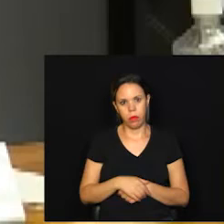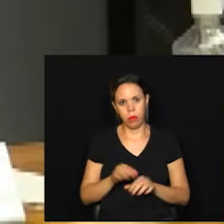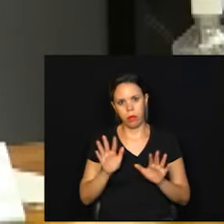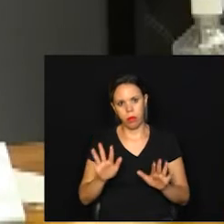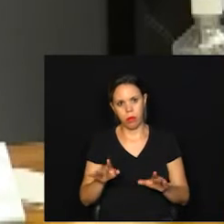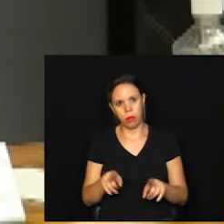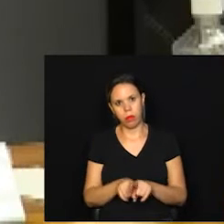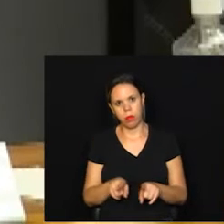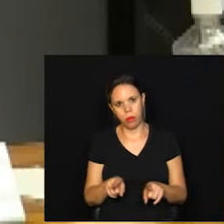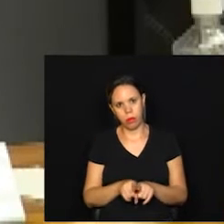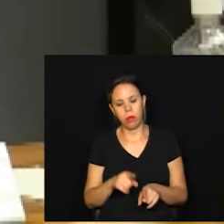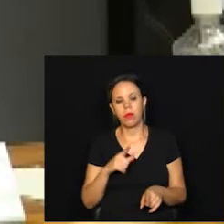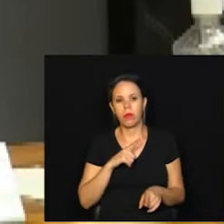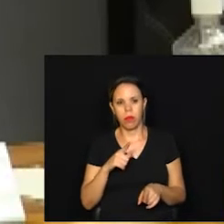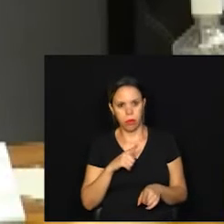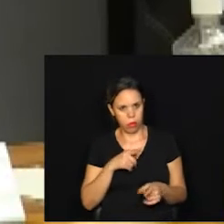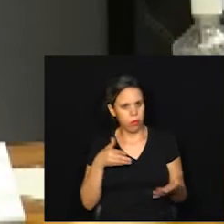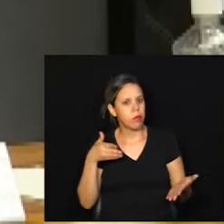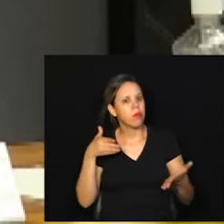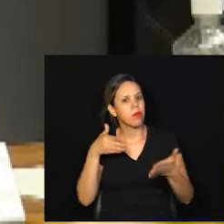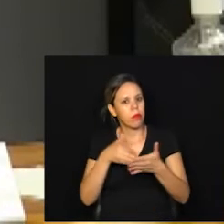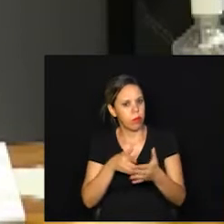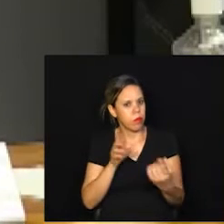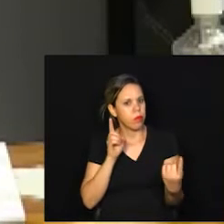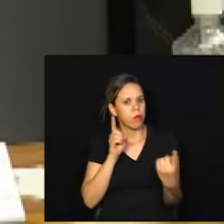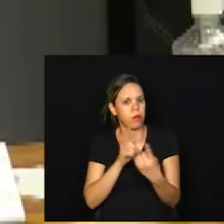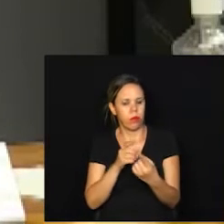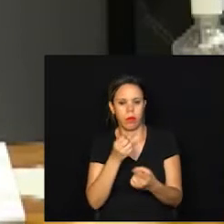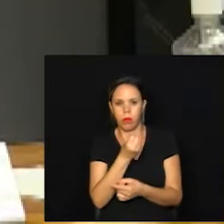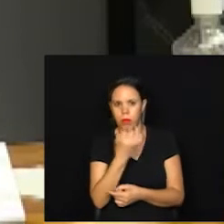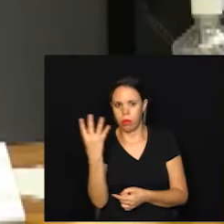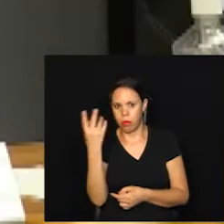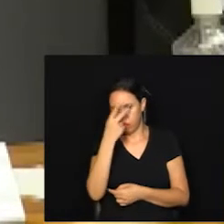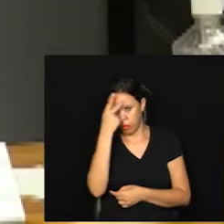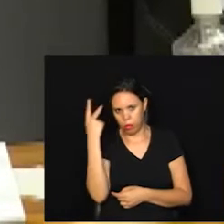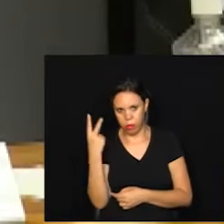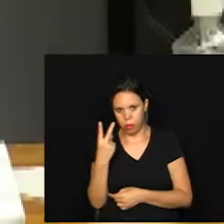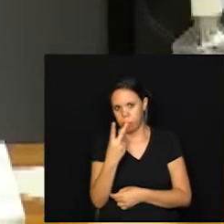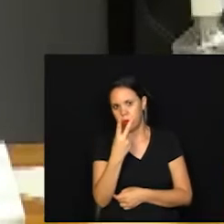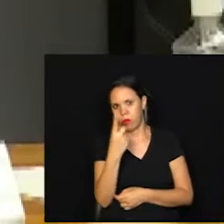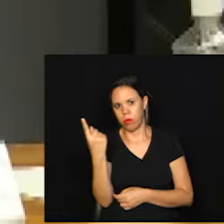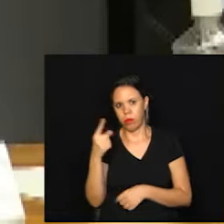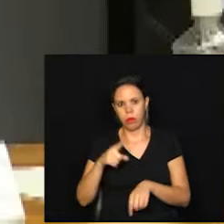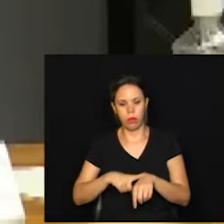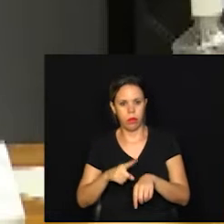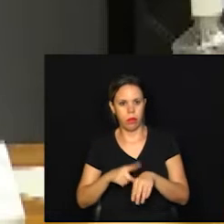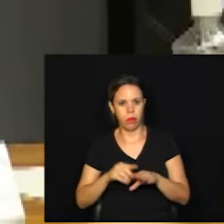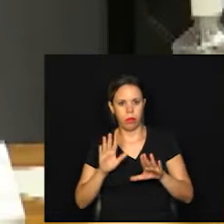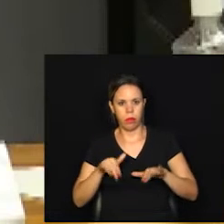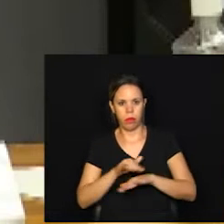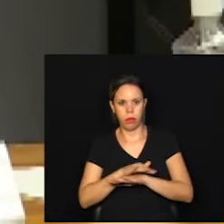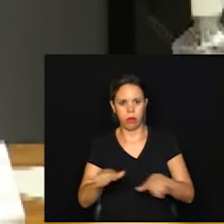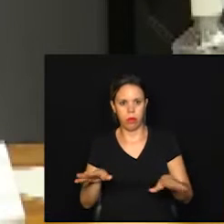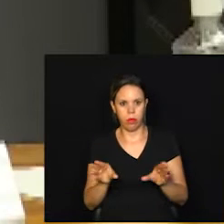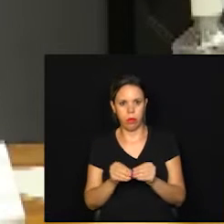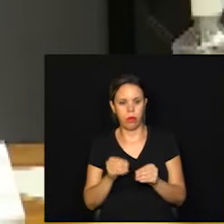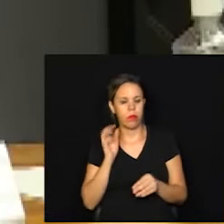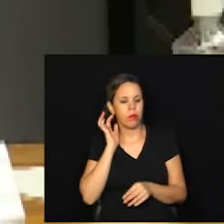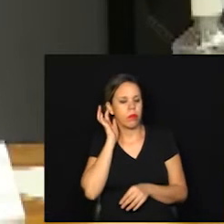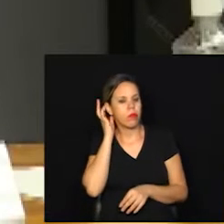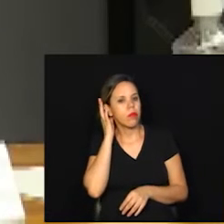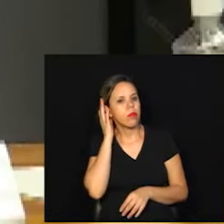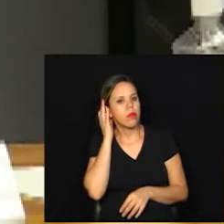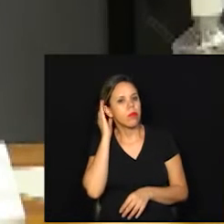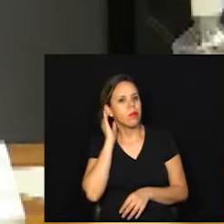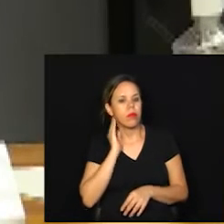elas também terão como limite de funcionamento as 21 horas. Tá? E essa